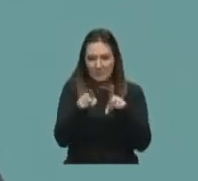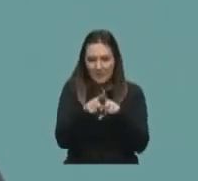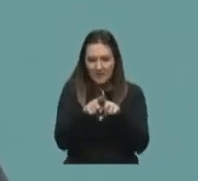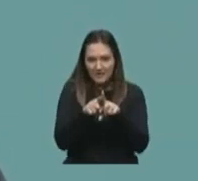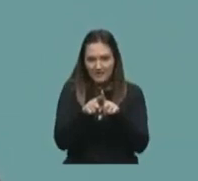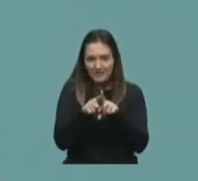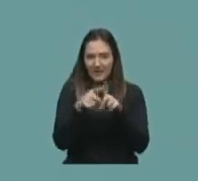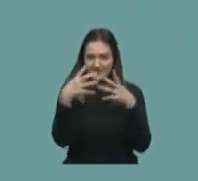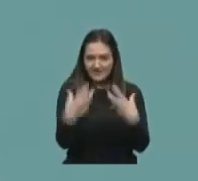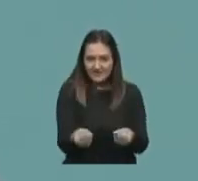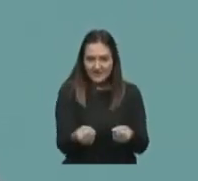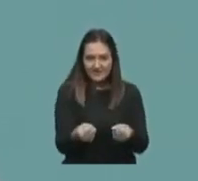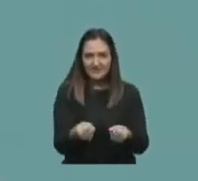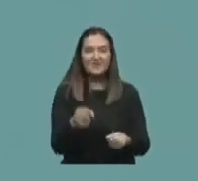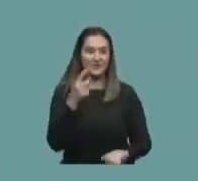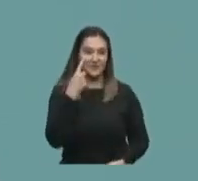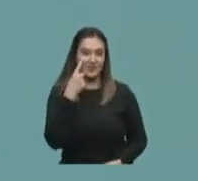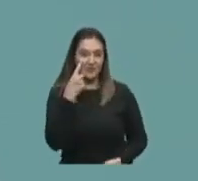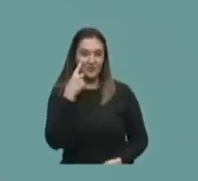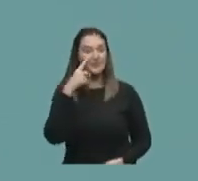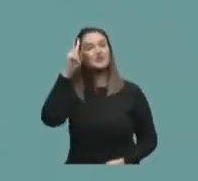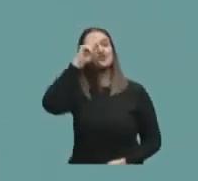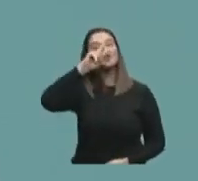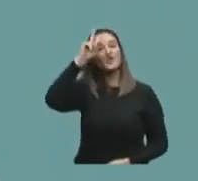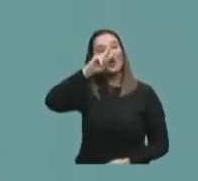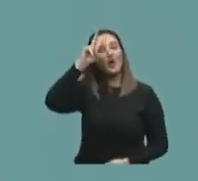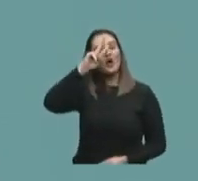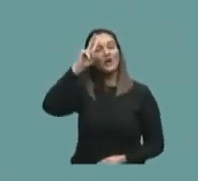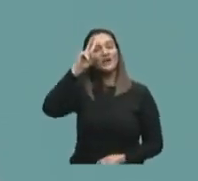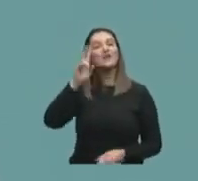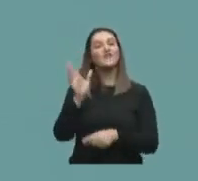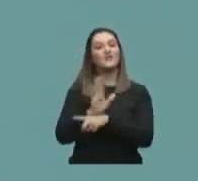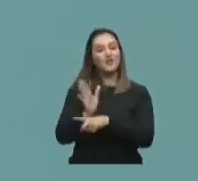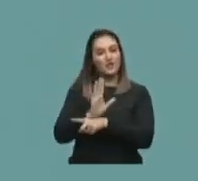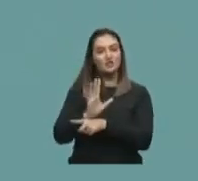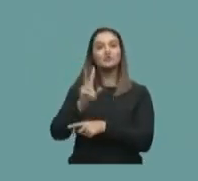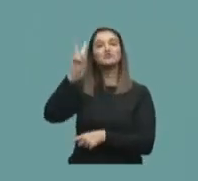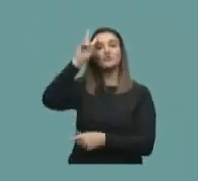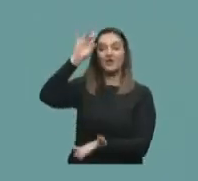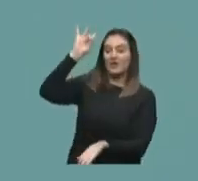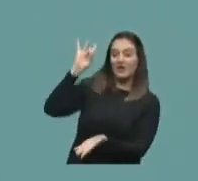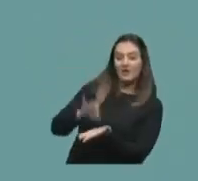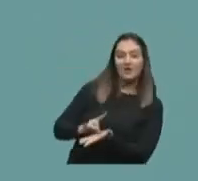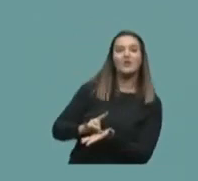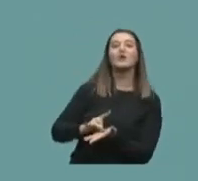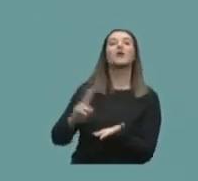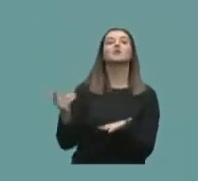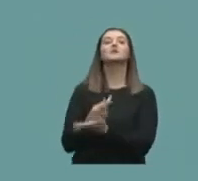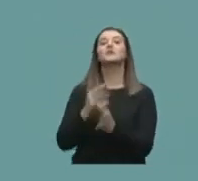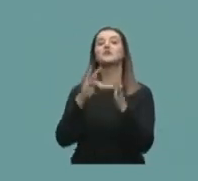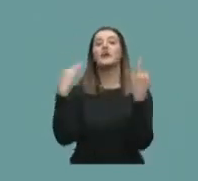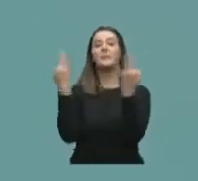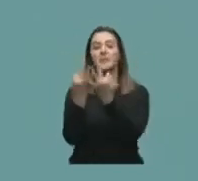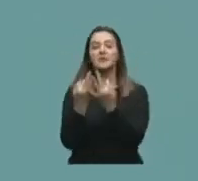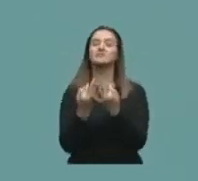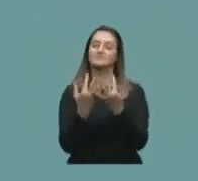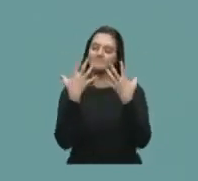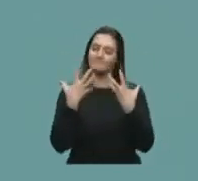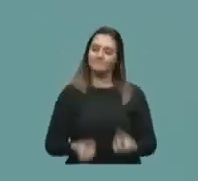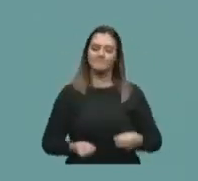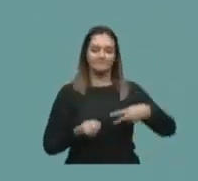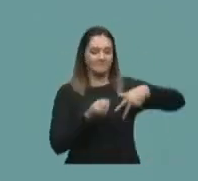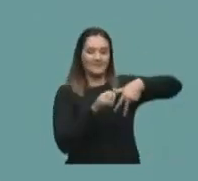ele? Você viu que a história do Reininho, esse vídeo baseado num fato real, você viu que a família doou os órgãos do